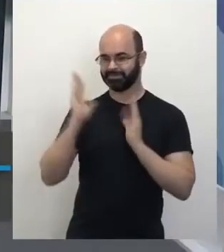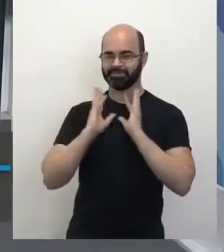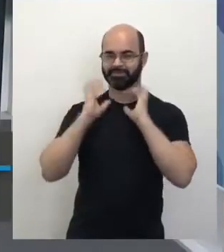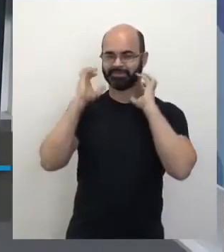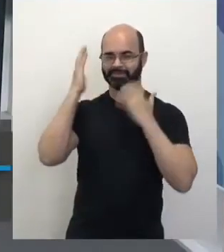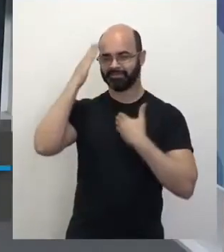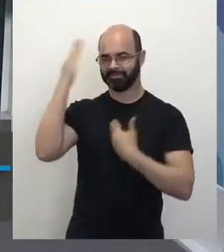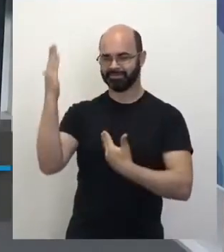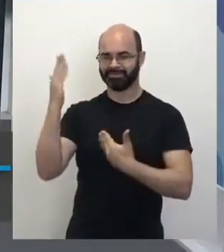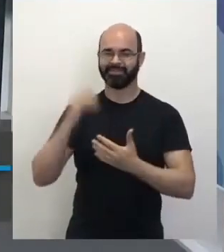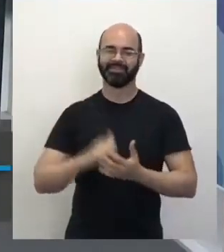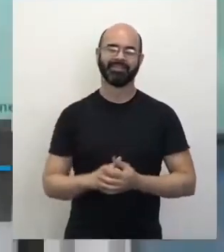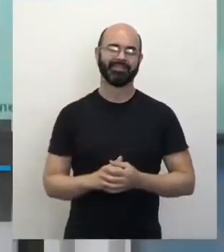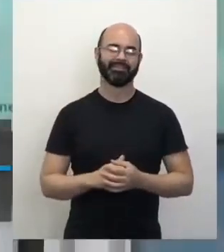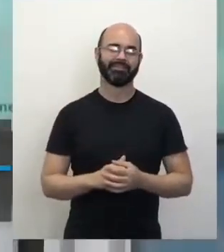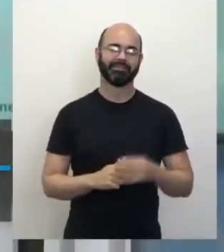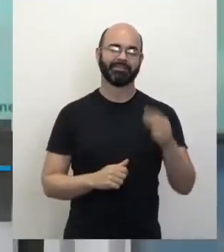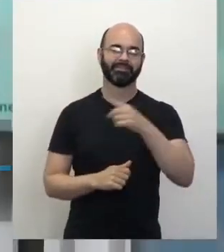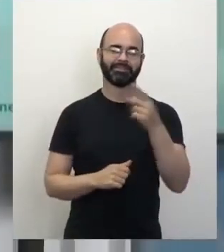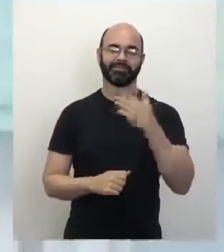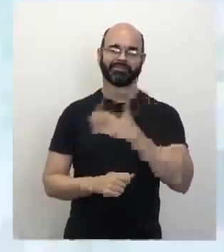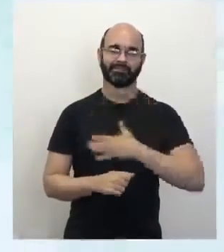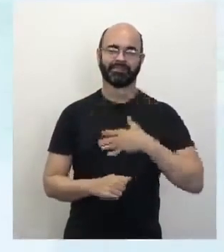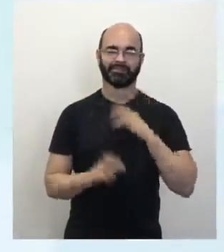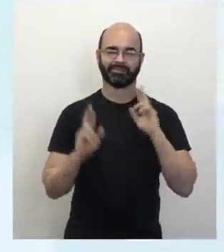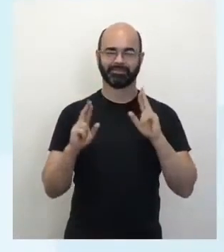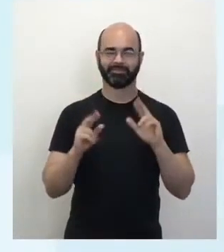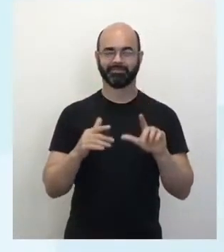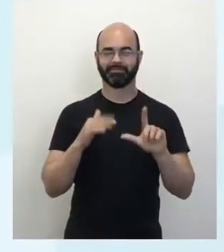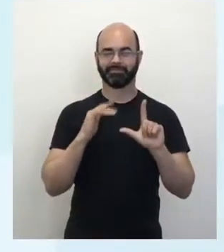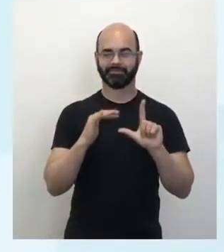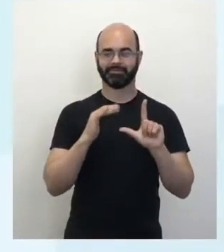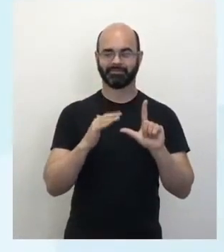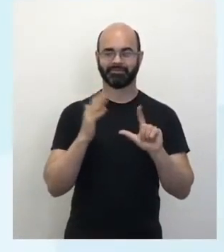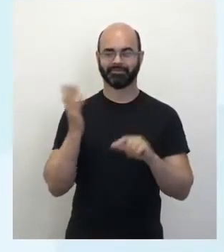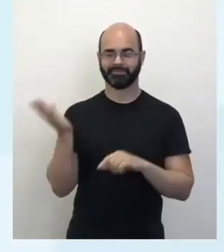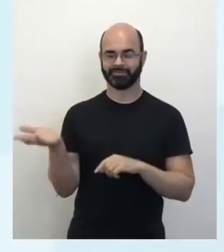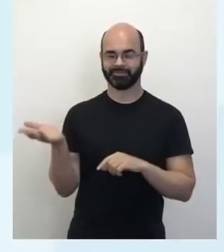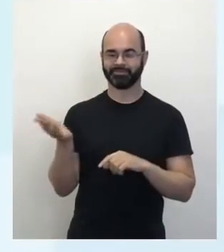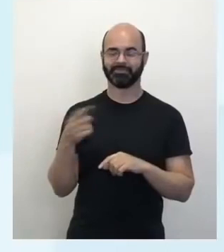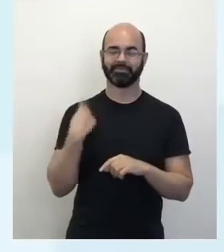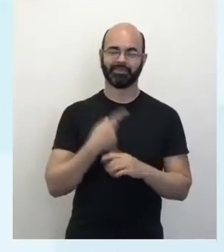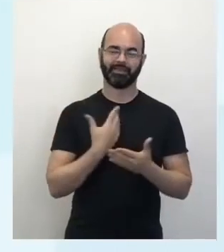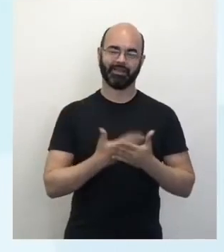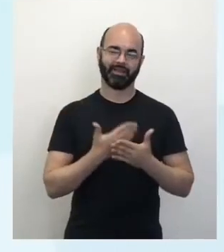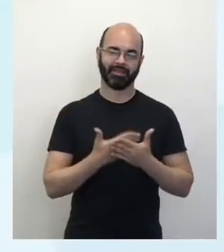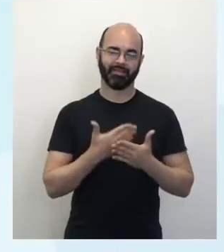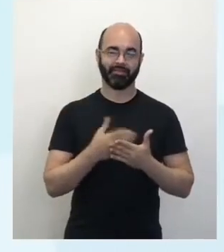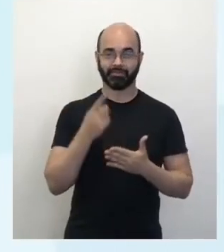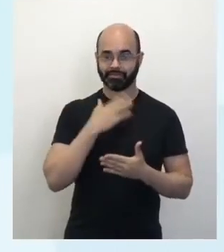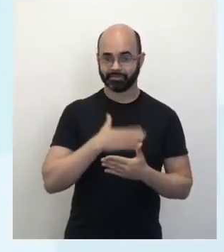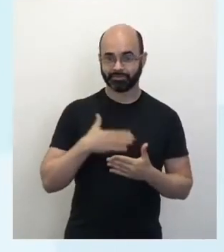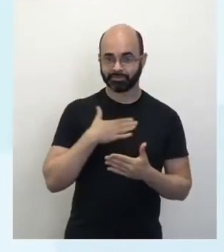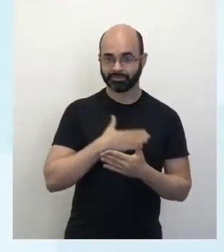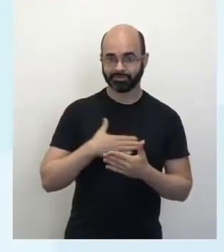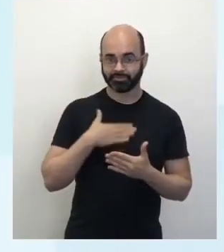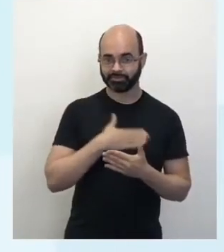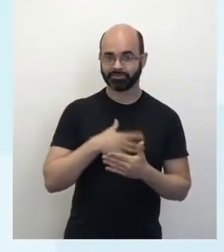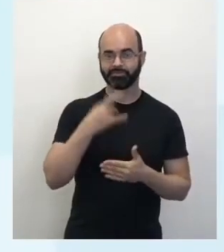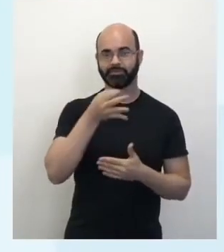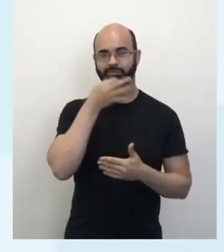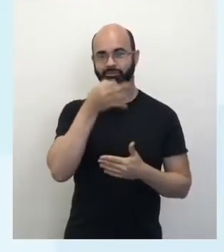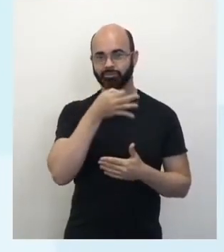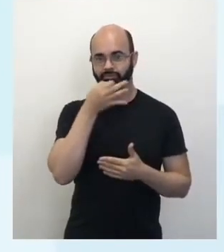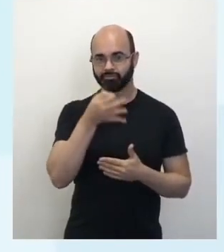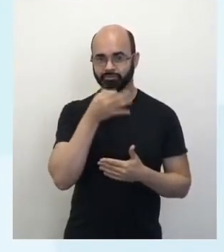valeu. Espero que vocês tenham gostado. Vai subir aí o QR Code. Então, avaliem lá a nossa aula. Gostou da aula? Fala lá, comenta. Você